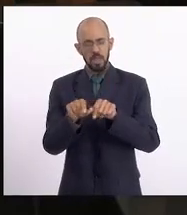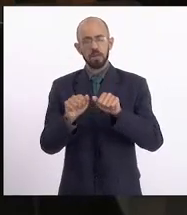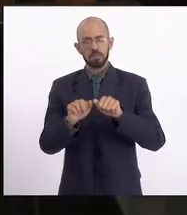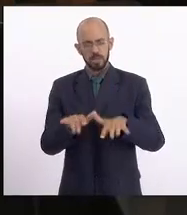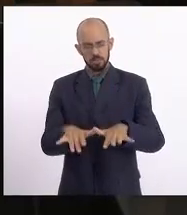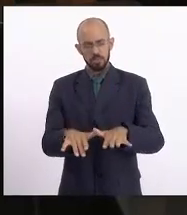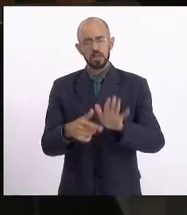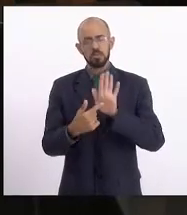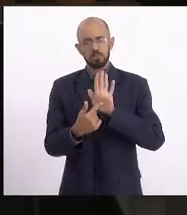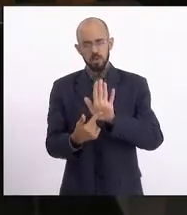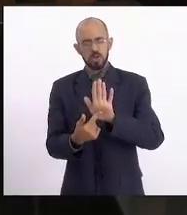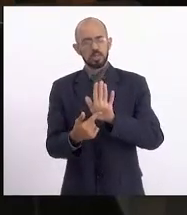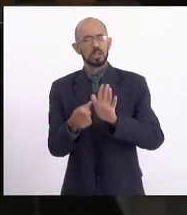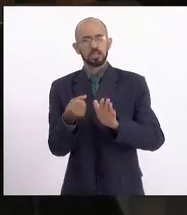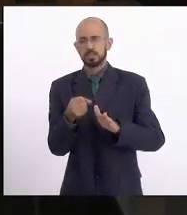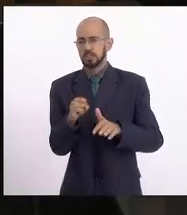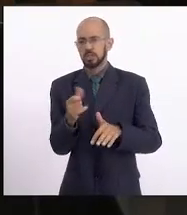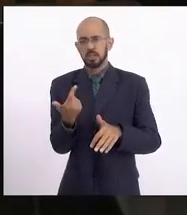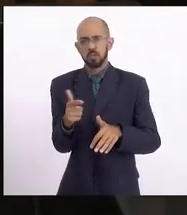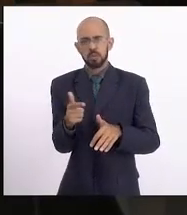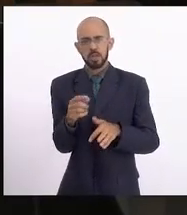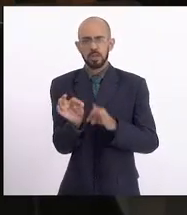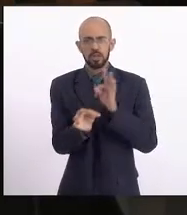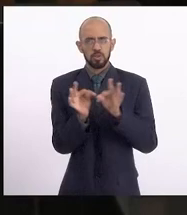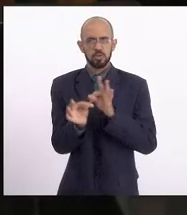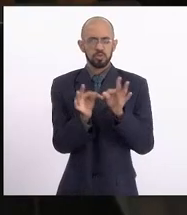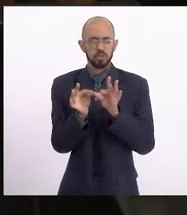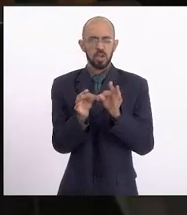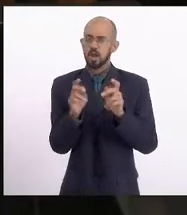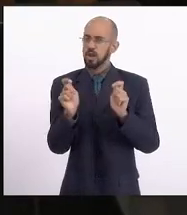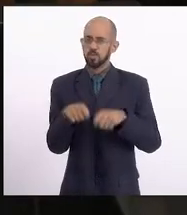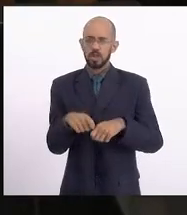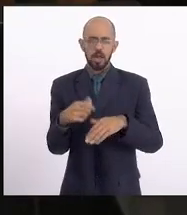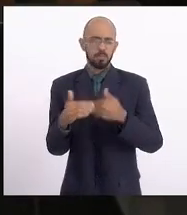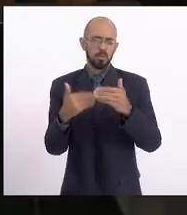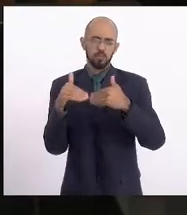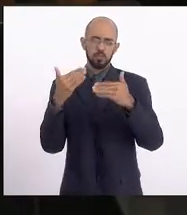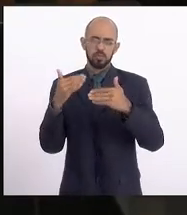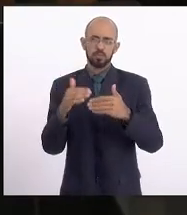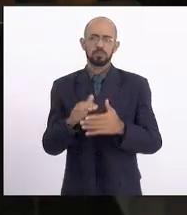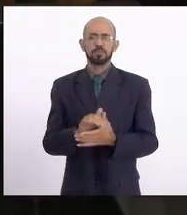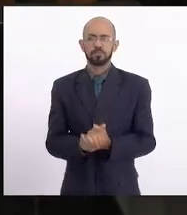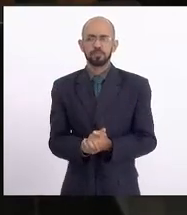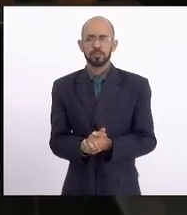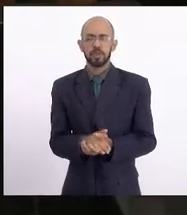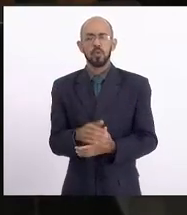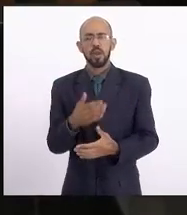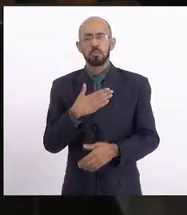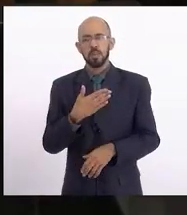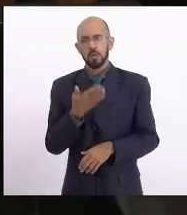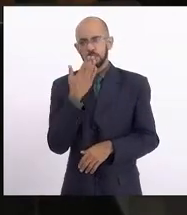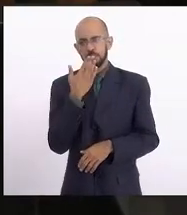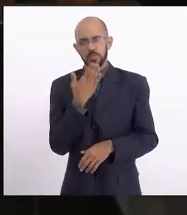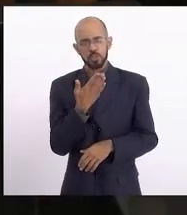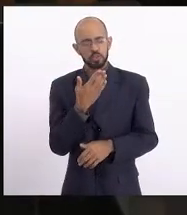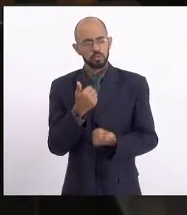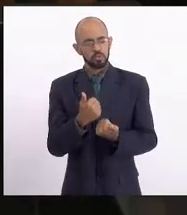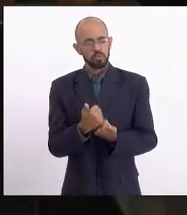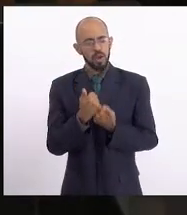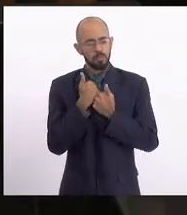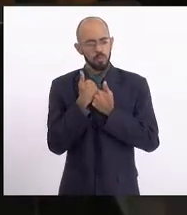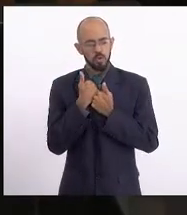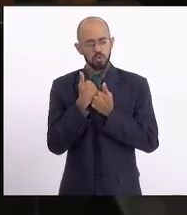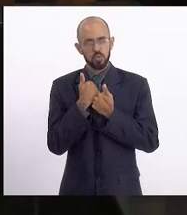demonstrou que, sem tecnologia, nós não vamos a lugar nenhum. Então, fica aqui o meu pedido, já do apoio